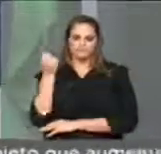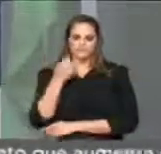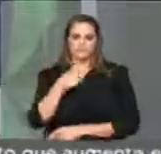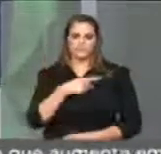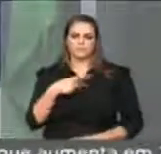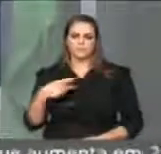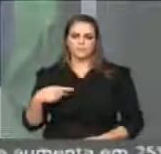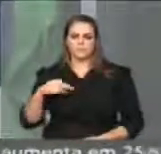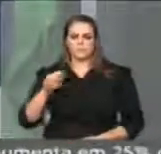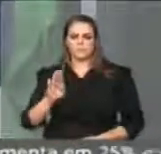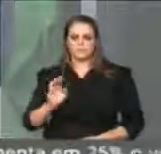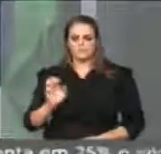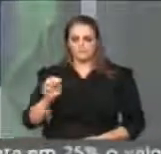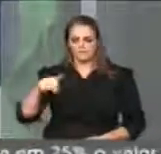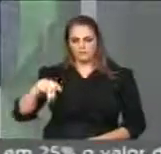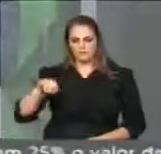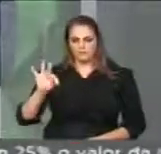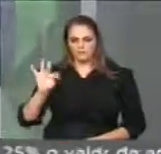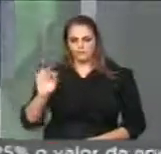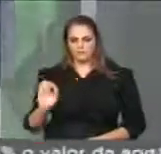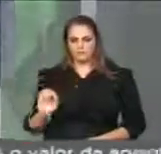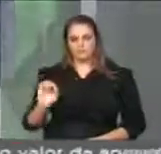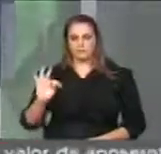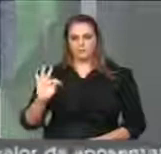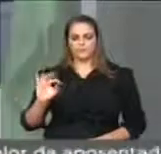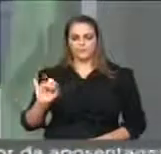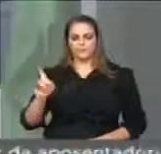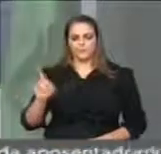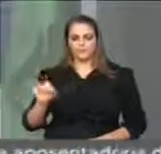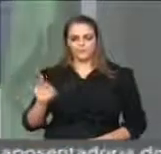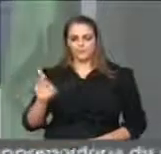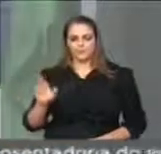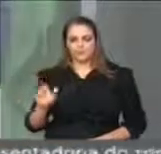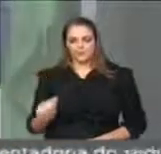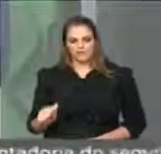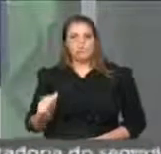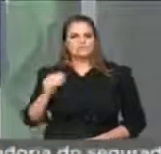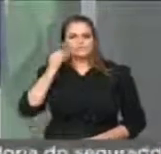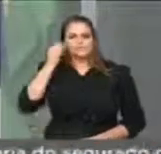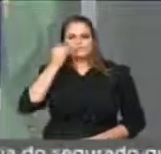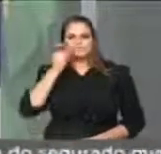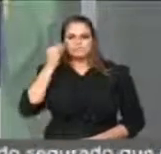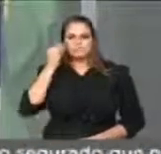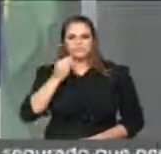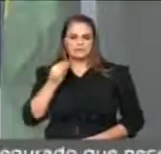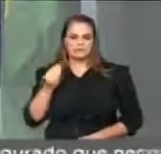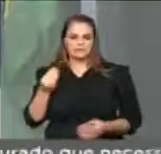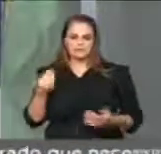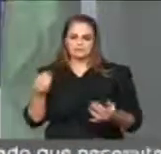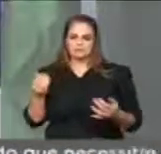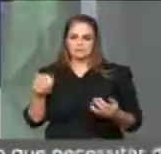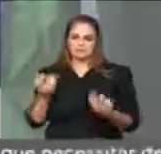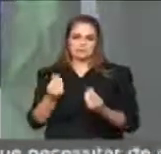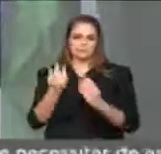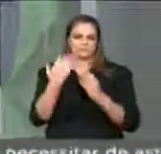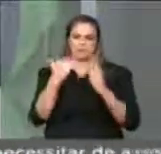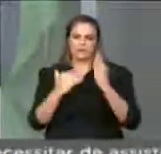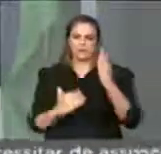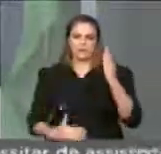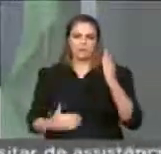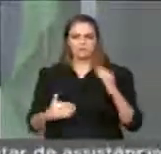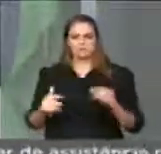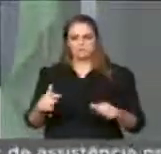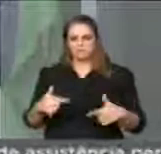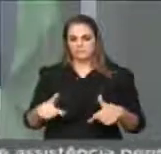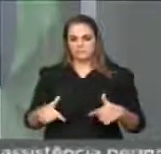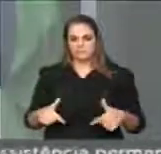Teixeira tem um currículo de serviço prestado para a Assembleia de Deus durante esses 30